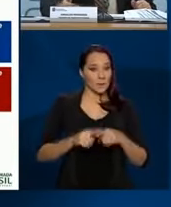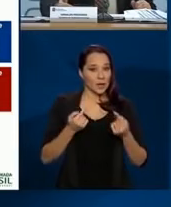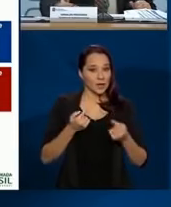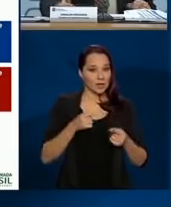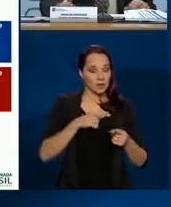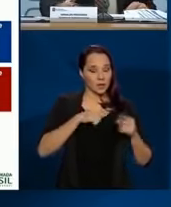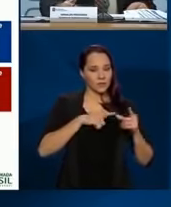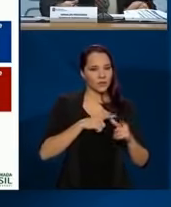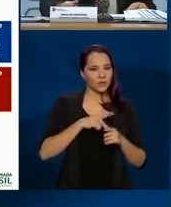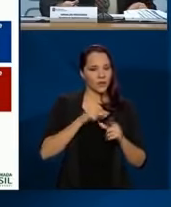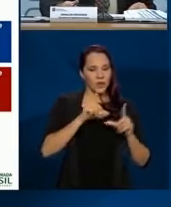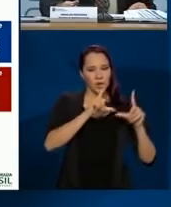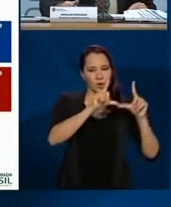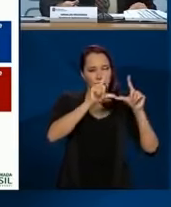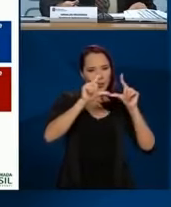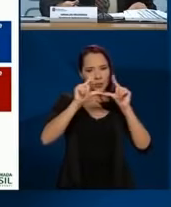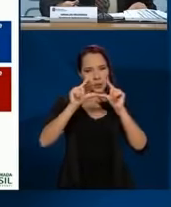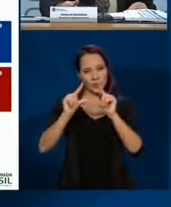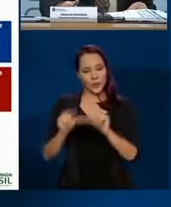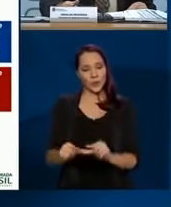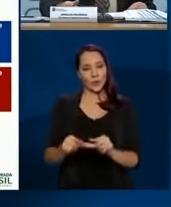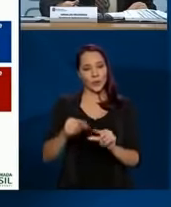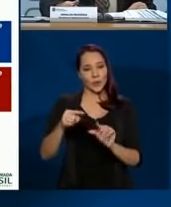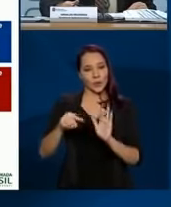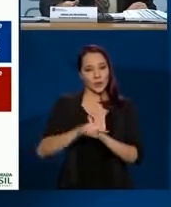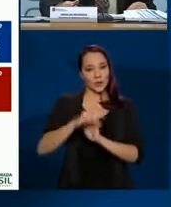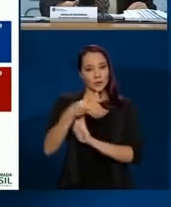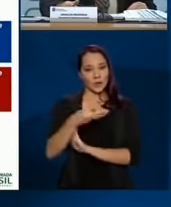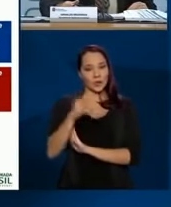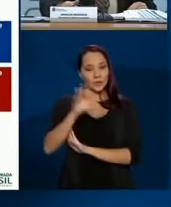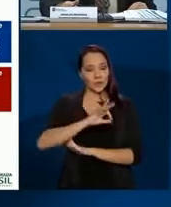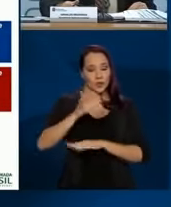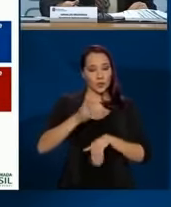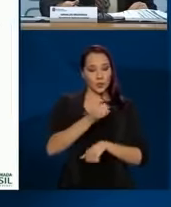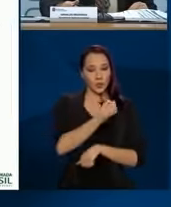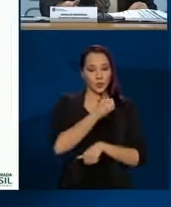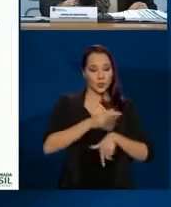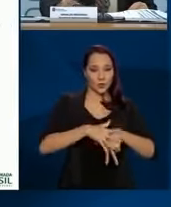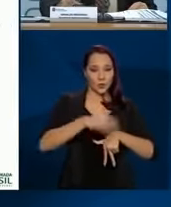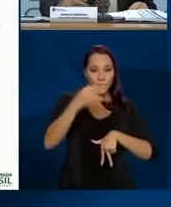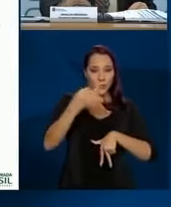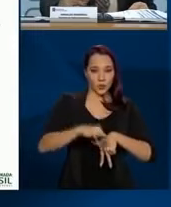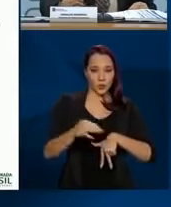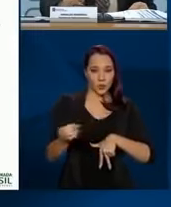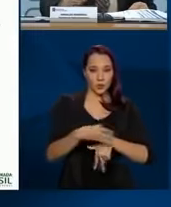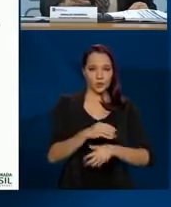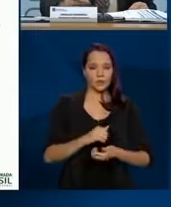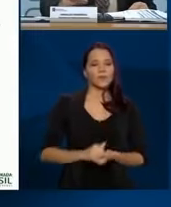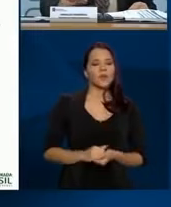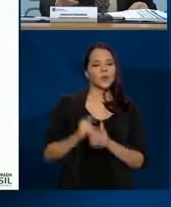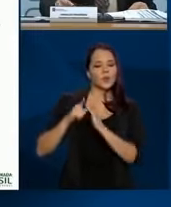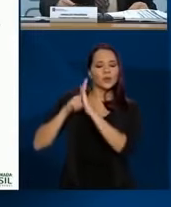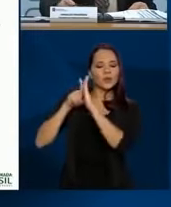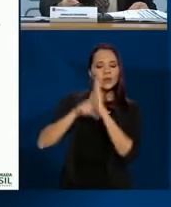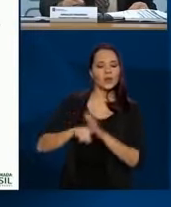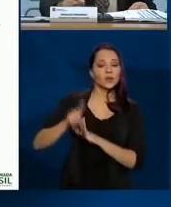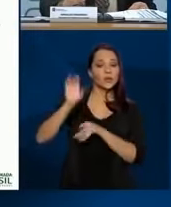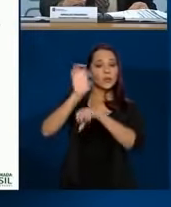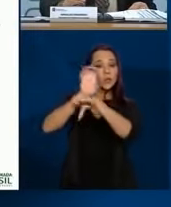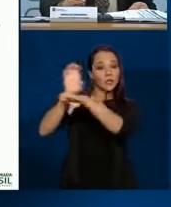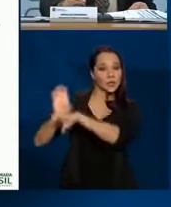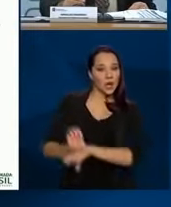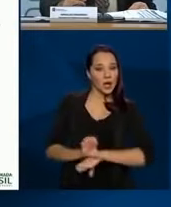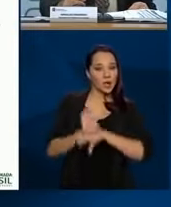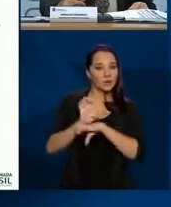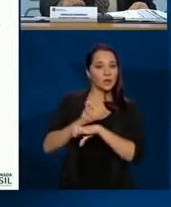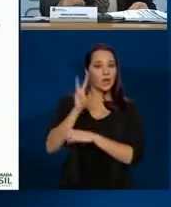com a tendência de uma queda de menos 3% do número de casos. Próximo, quando a gente verifica os estados, a gente